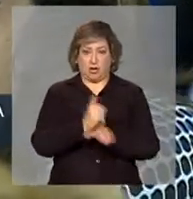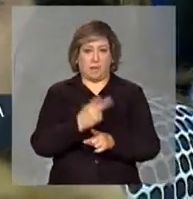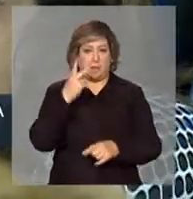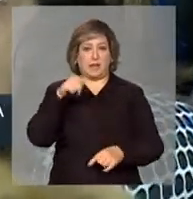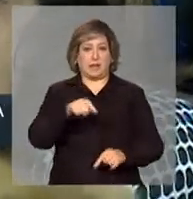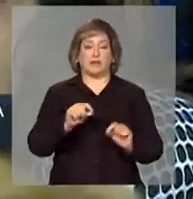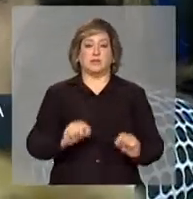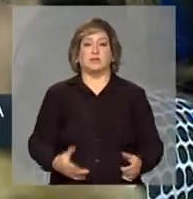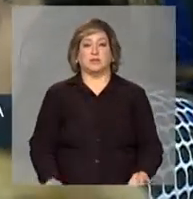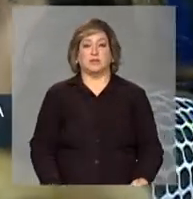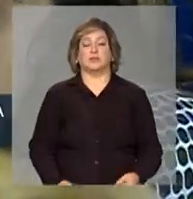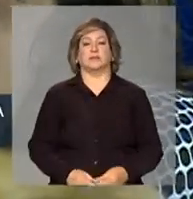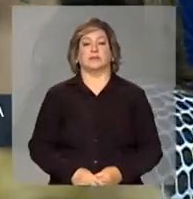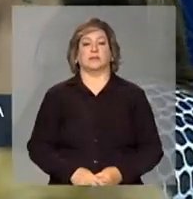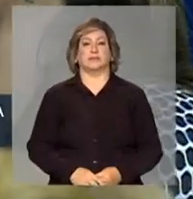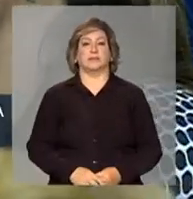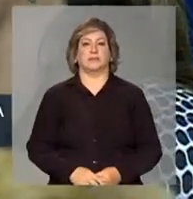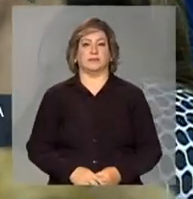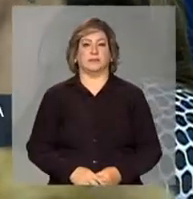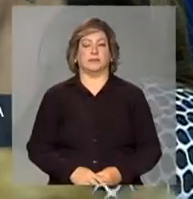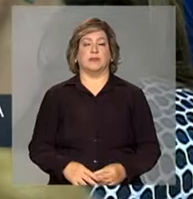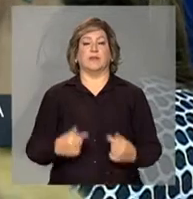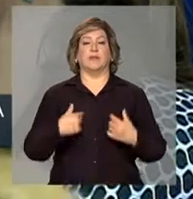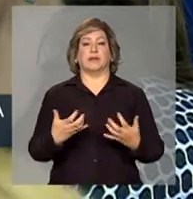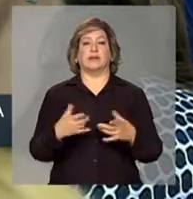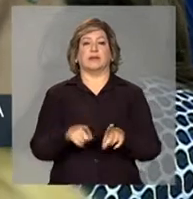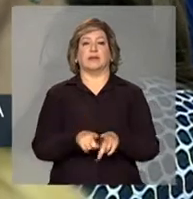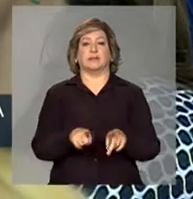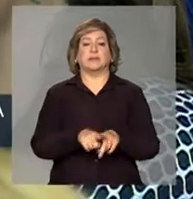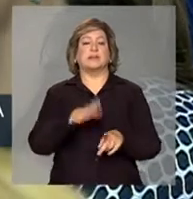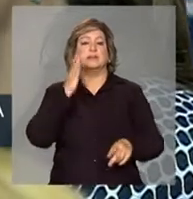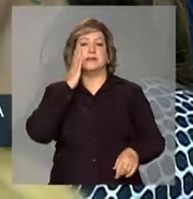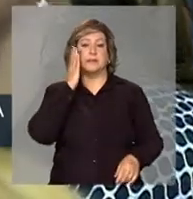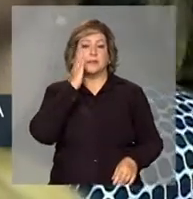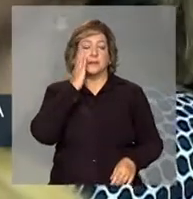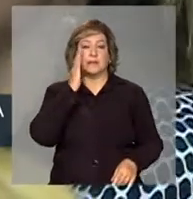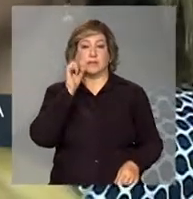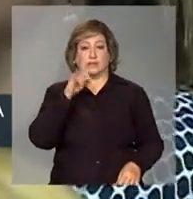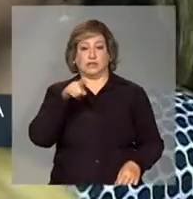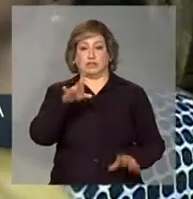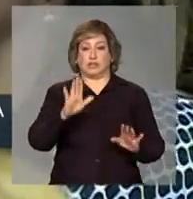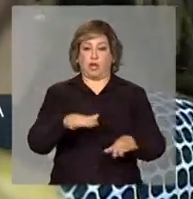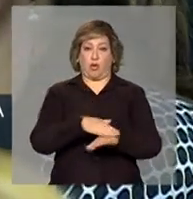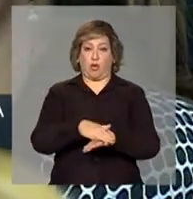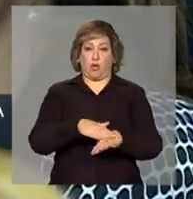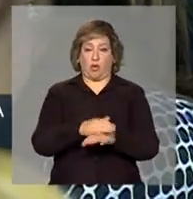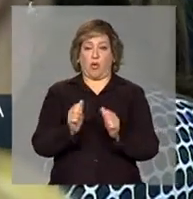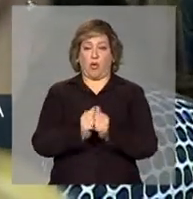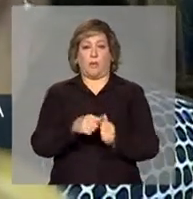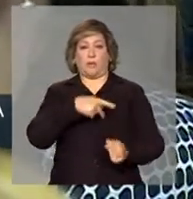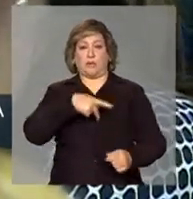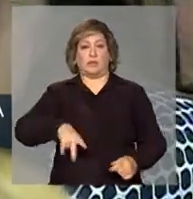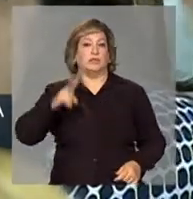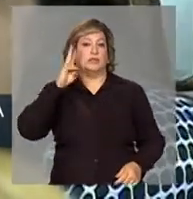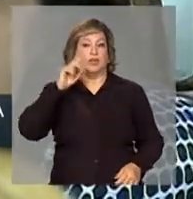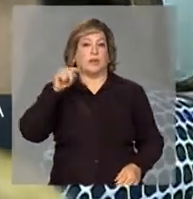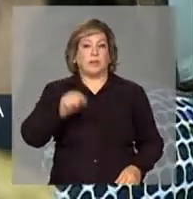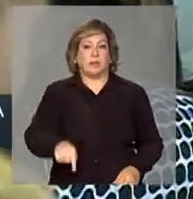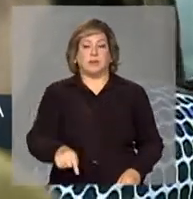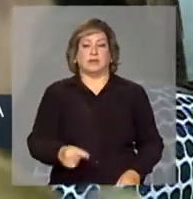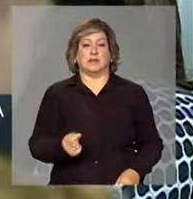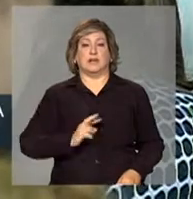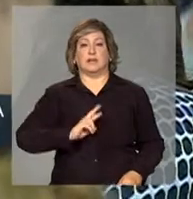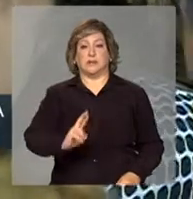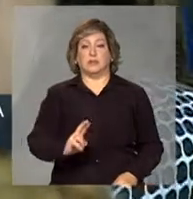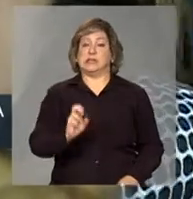isso e eu queria saber o seguinte se o senhor conversou com o presidente sobre esse resultado